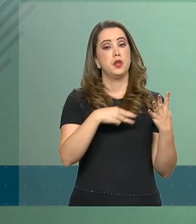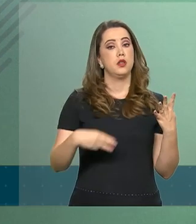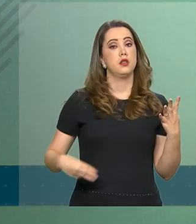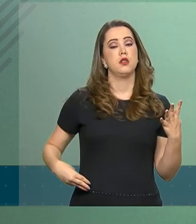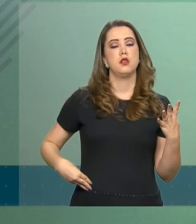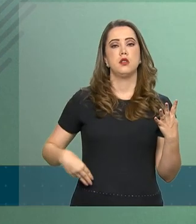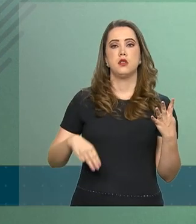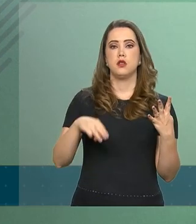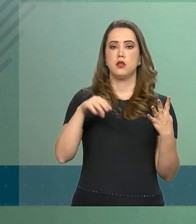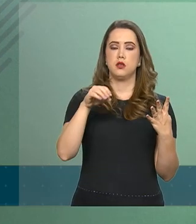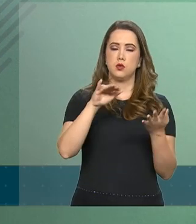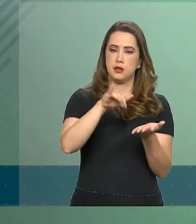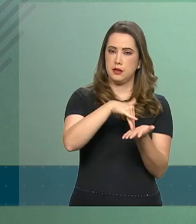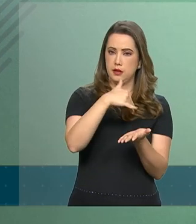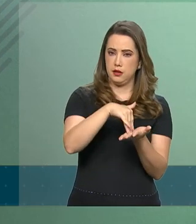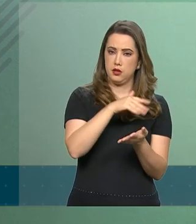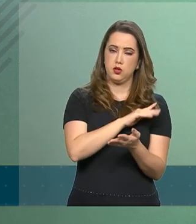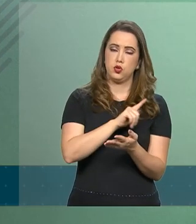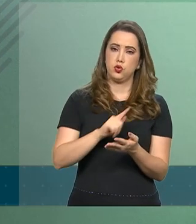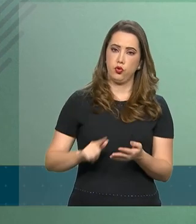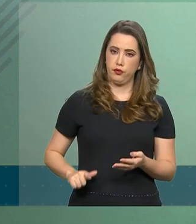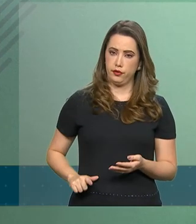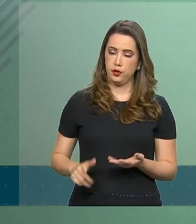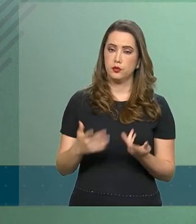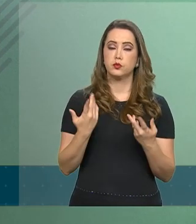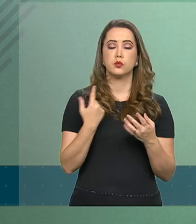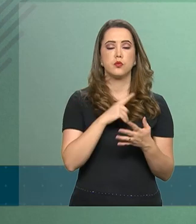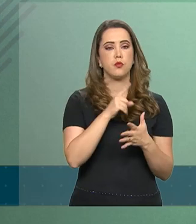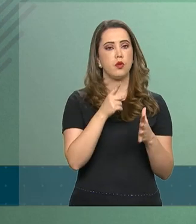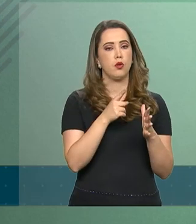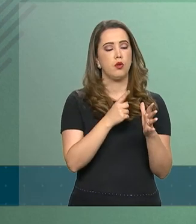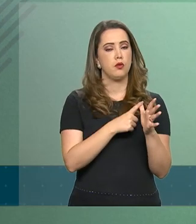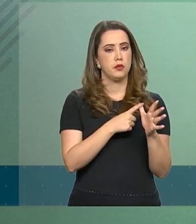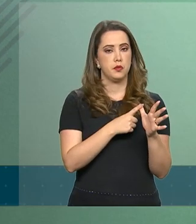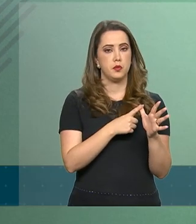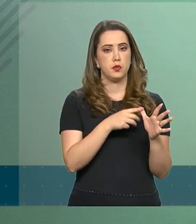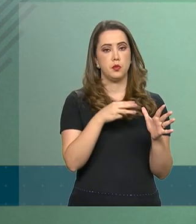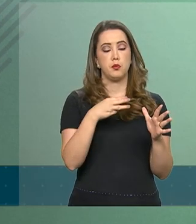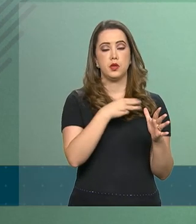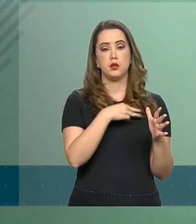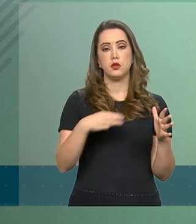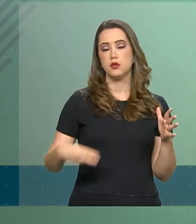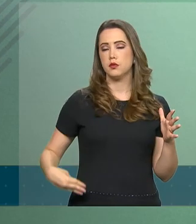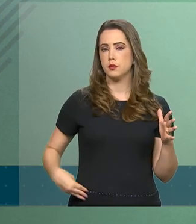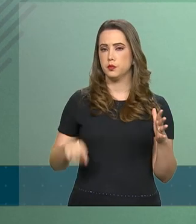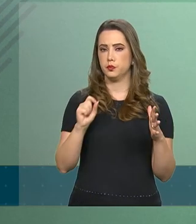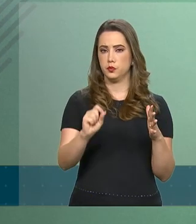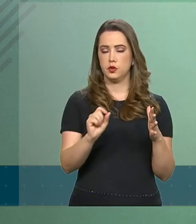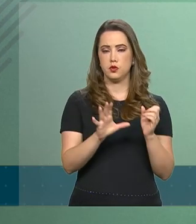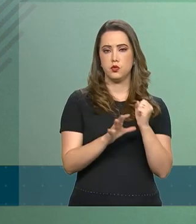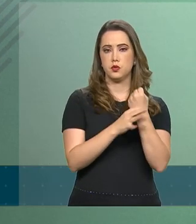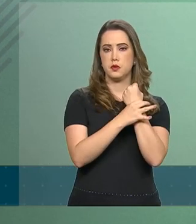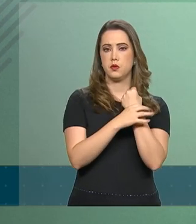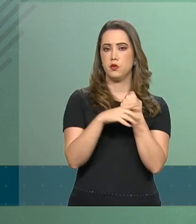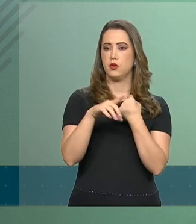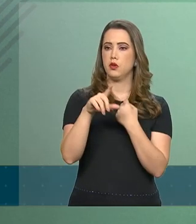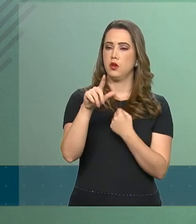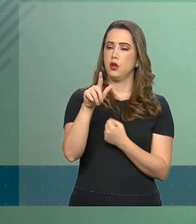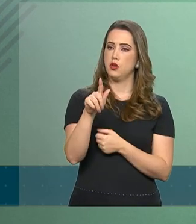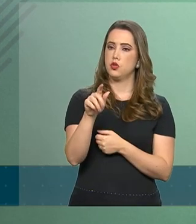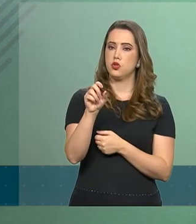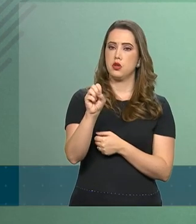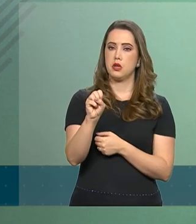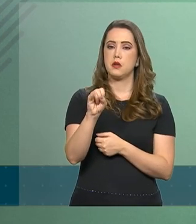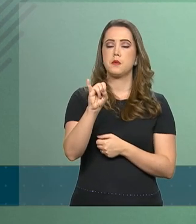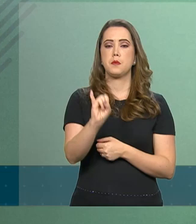presidência da república ministro de estado chefe do gabinete de segurança institucional da presidência